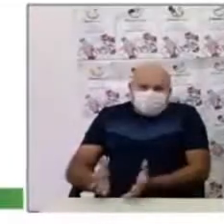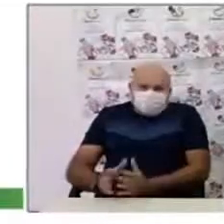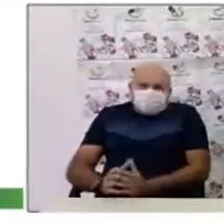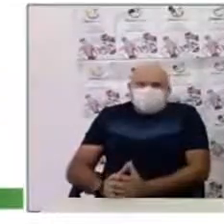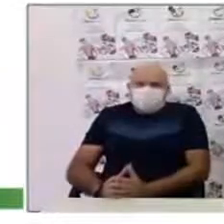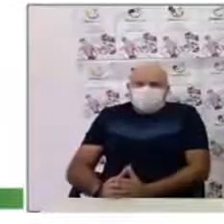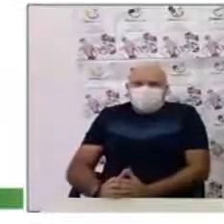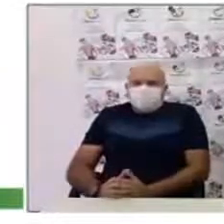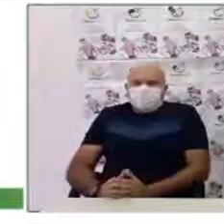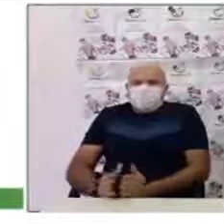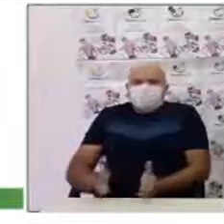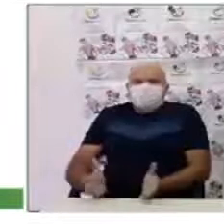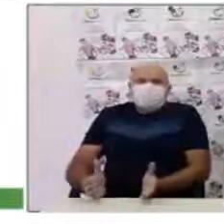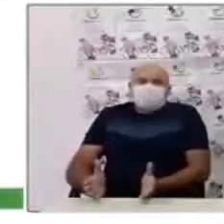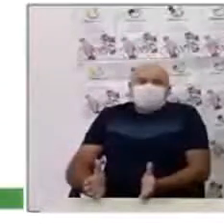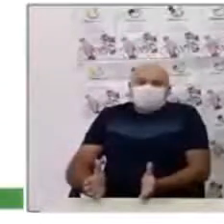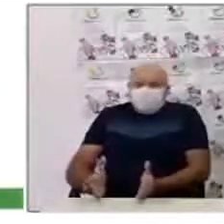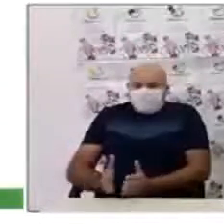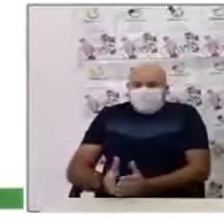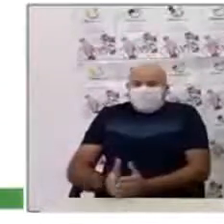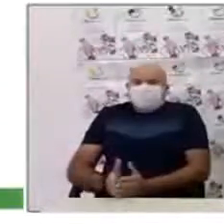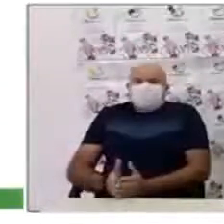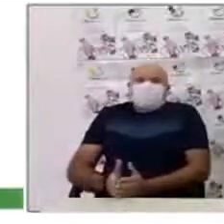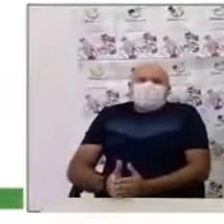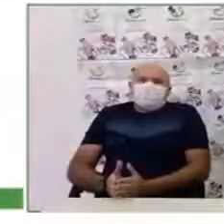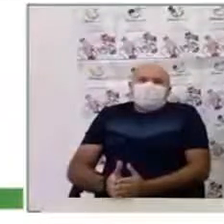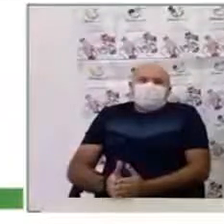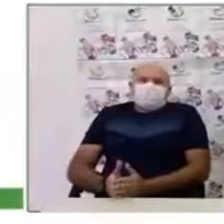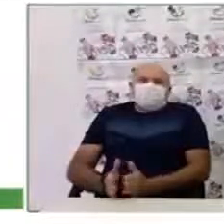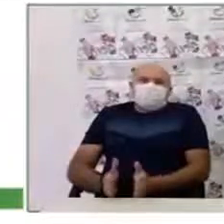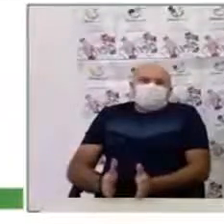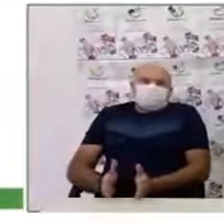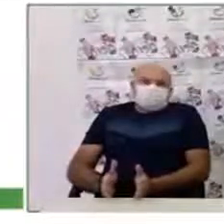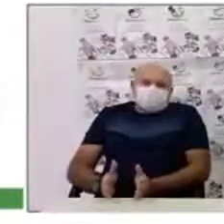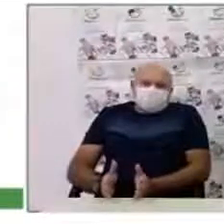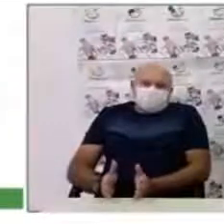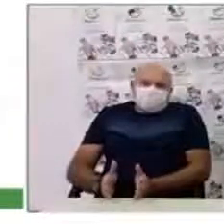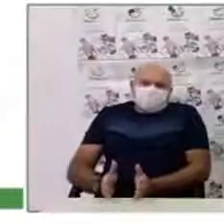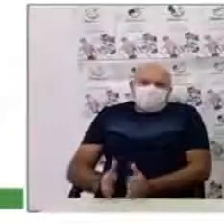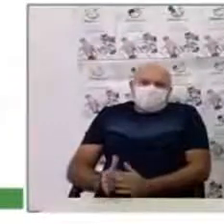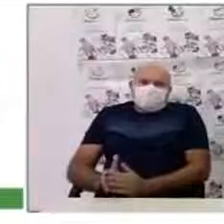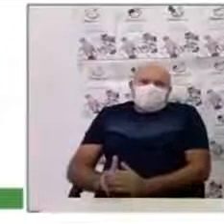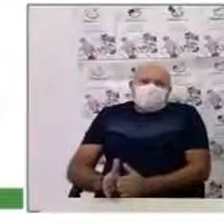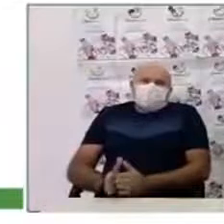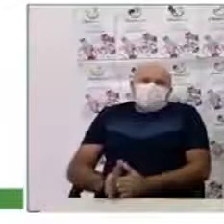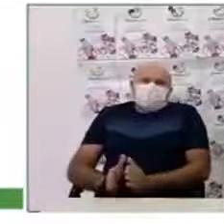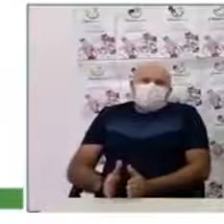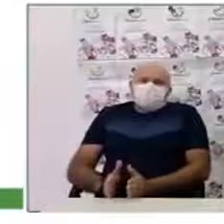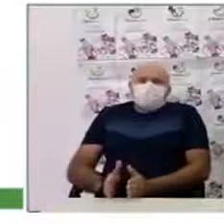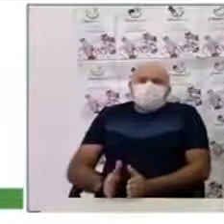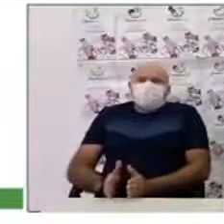já sabemos que não. Posso até citar um exemplo. Existe o carbono 14 e o carbono 12. São átomos do mesmo